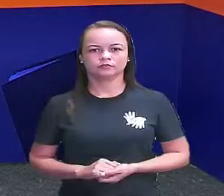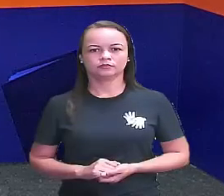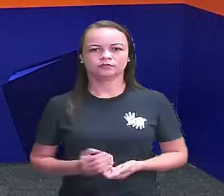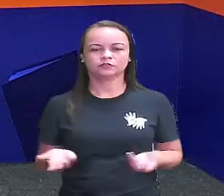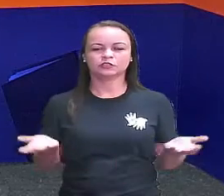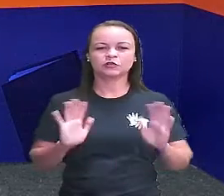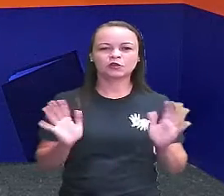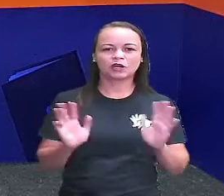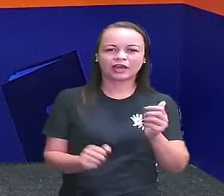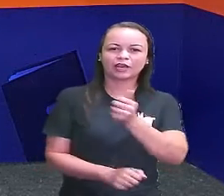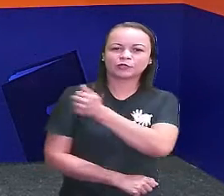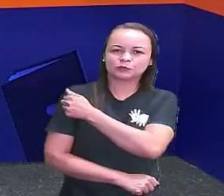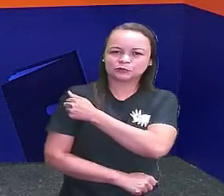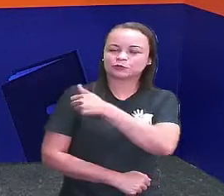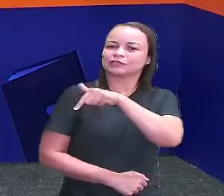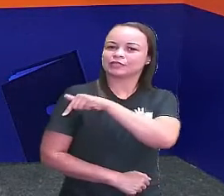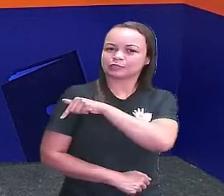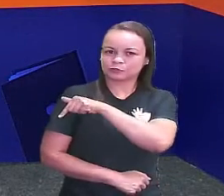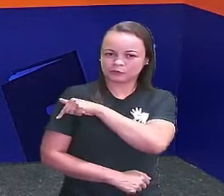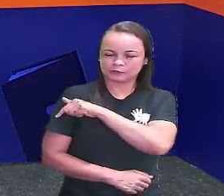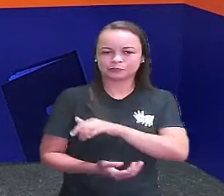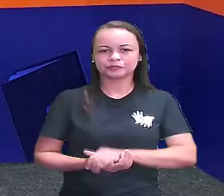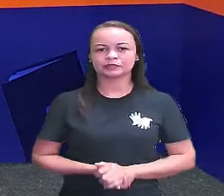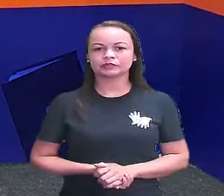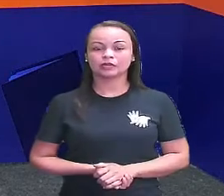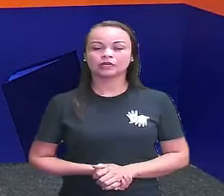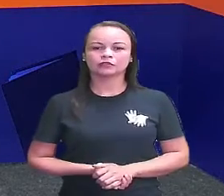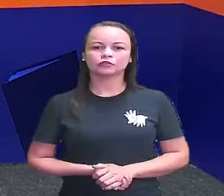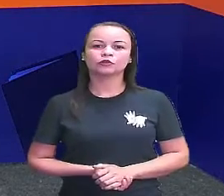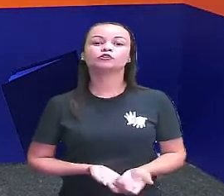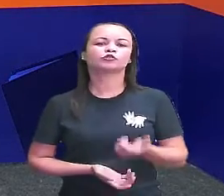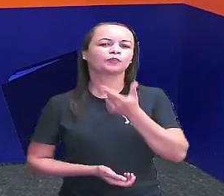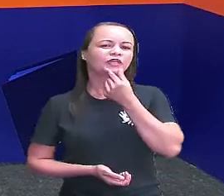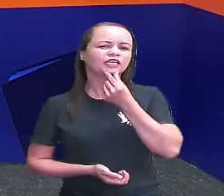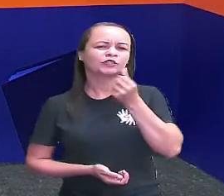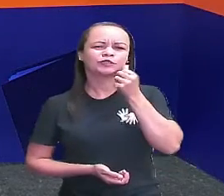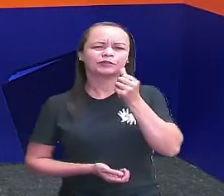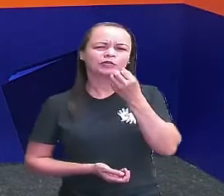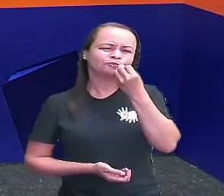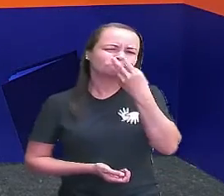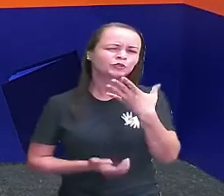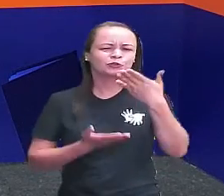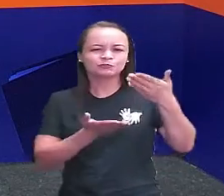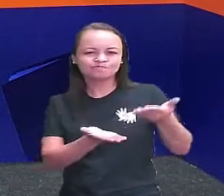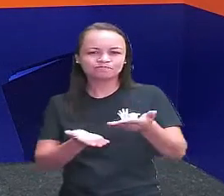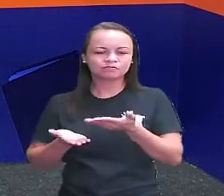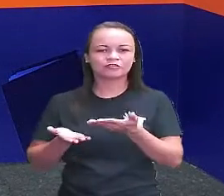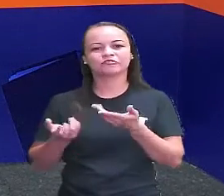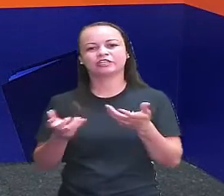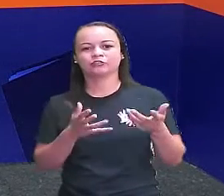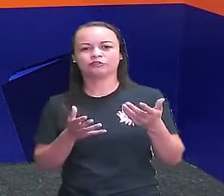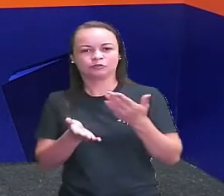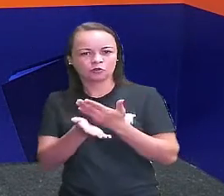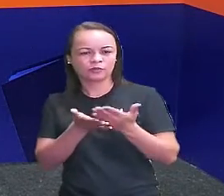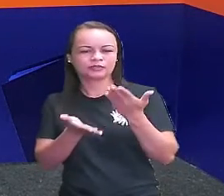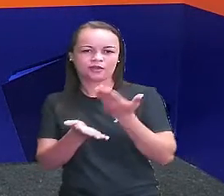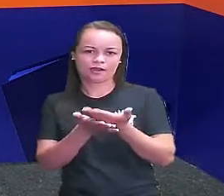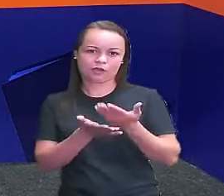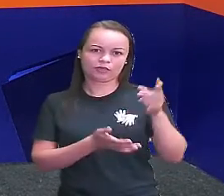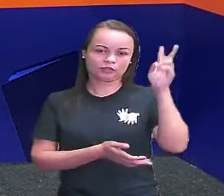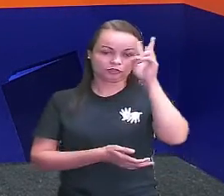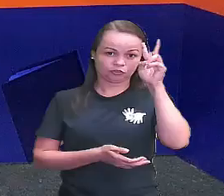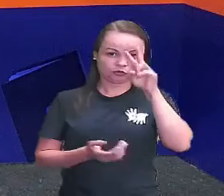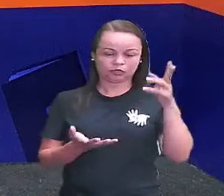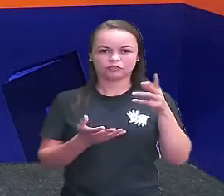Olá, estudantes do sétimo ano. Sejam todos e todas muito bem-vindos e muito bem-vindas. Vamos para mais uma aula de História. Como vocês já sabem, eu sou o